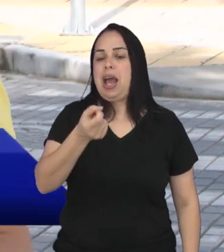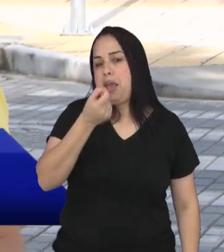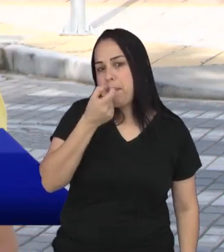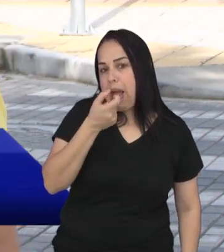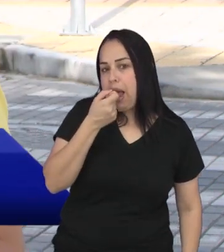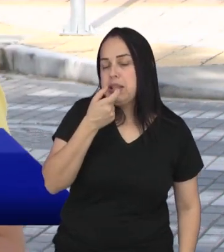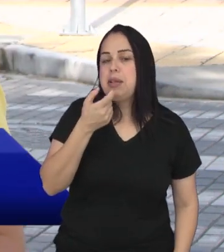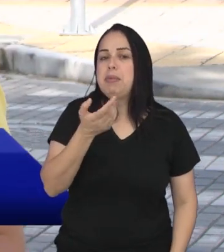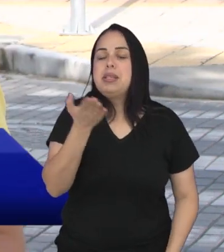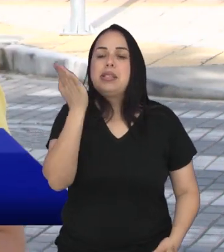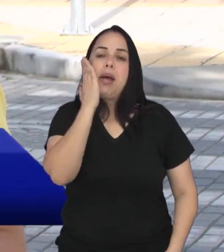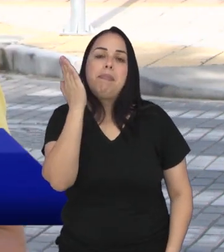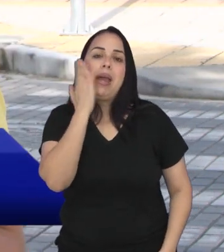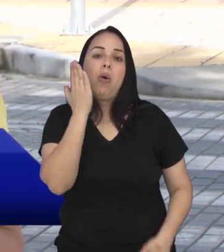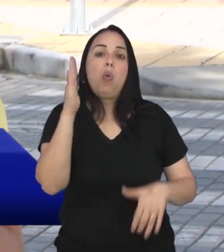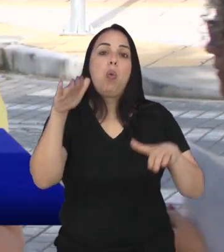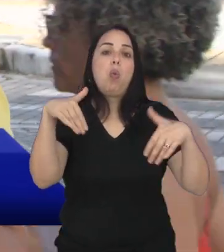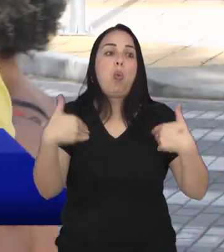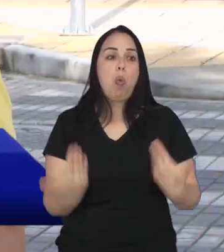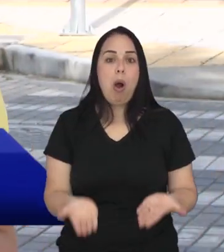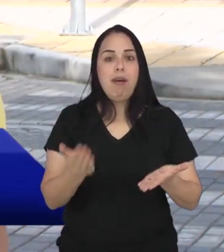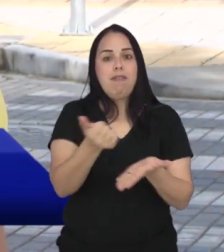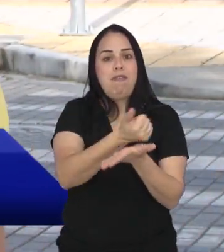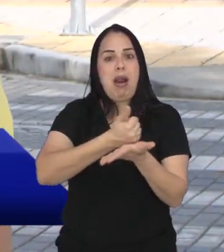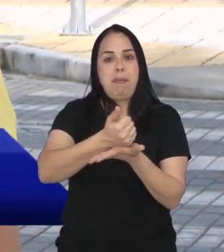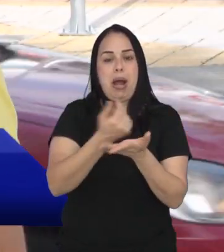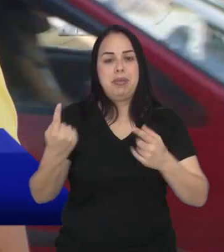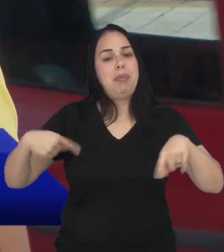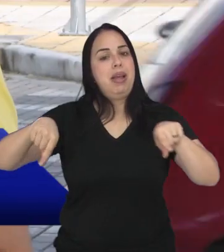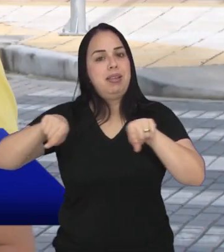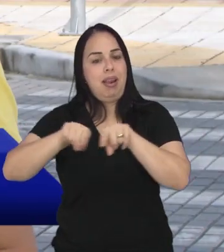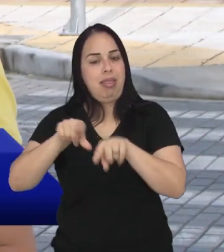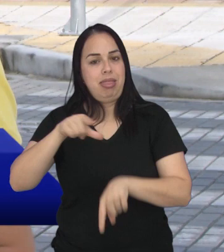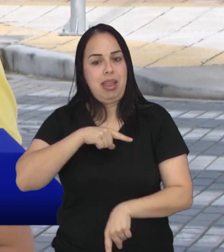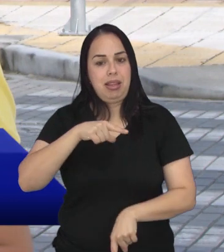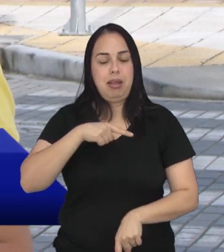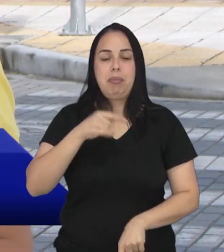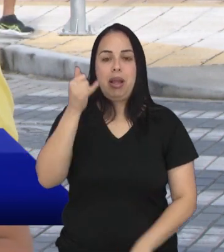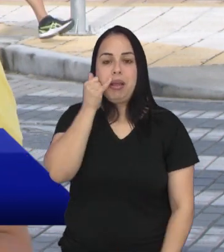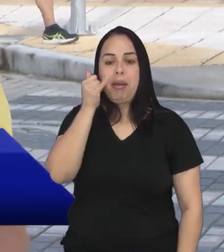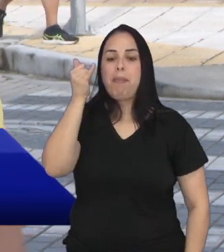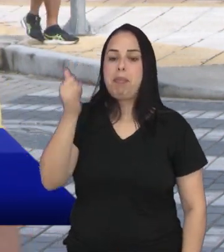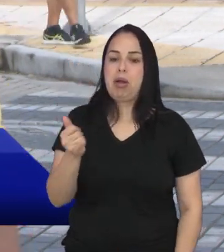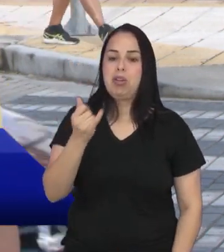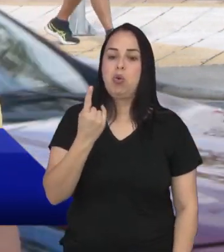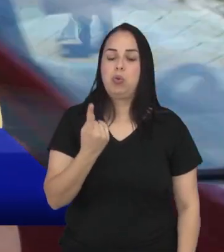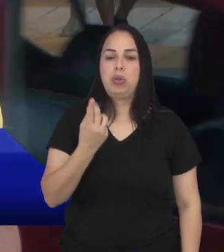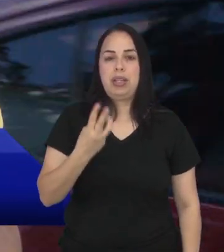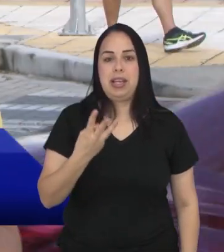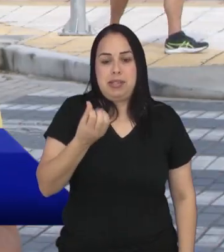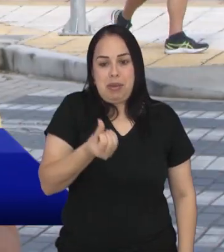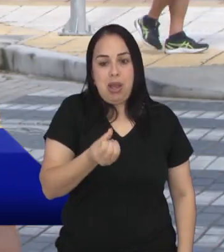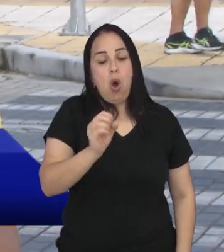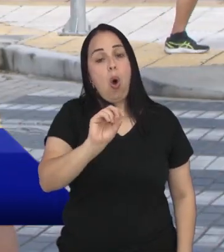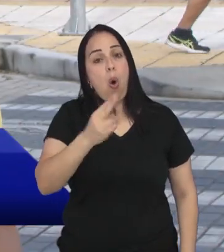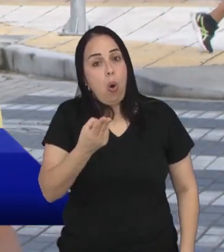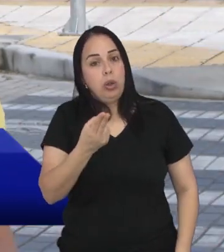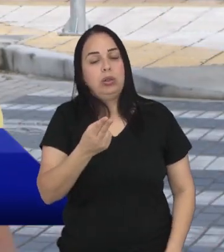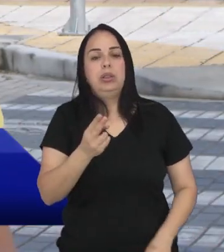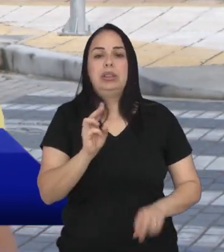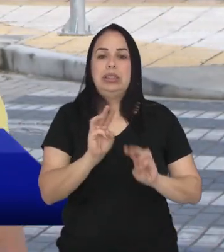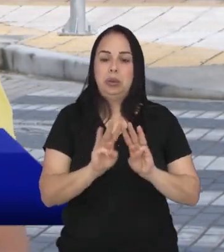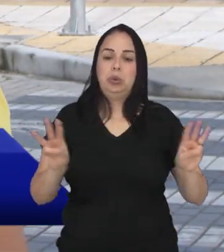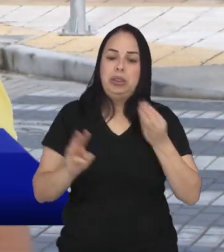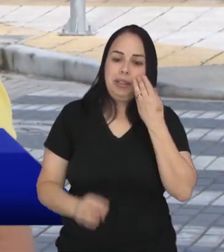utilizar da farmácia popular e precisam saber a onde estão essas farmácias conveniadas ela pode estar ligando e no telefone